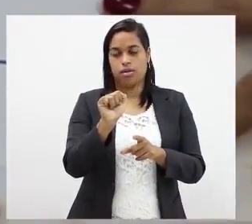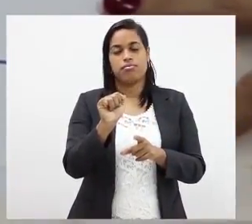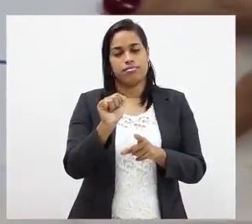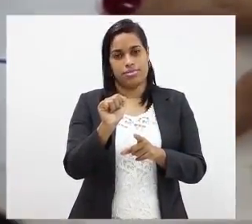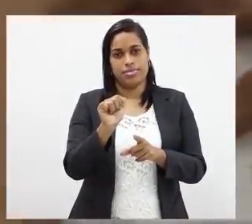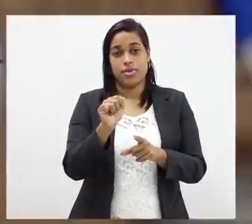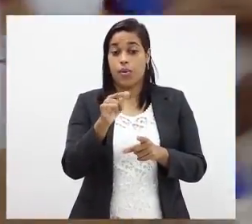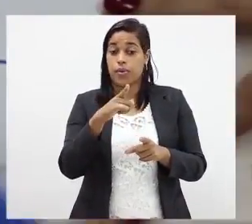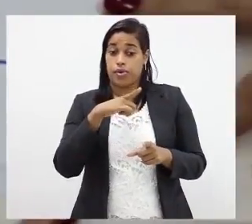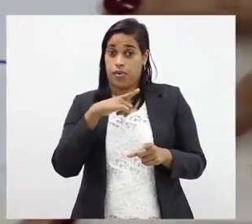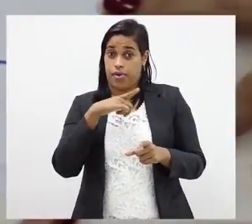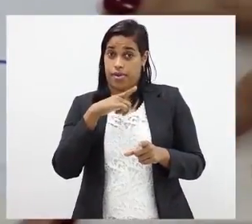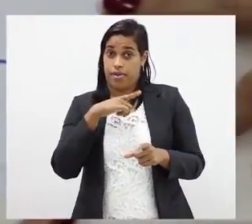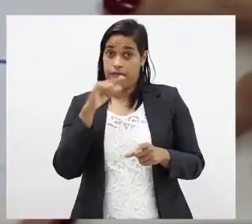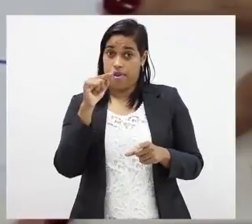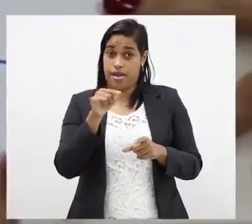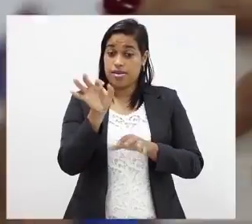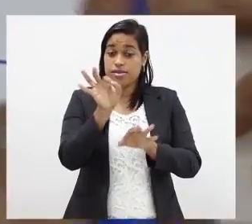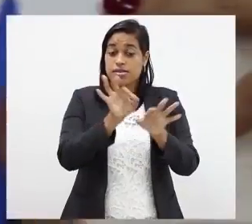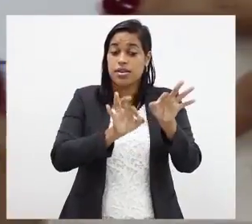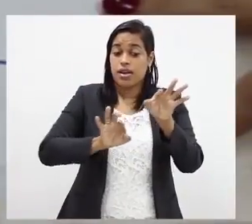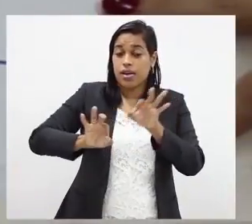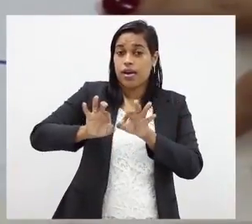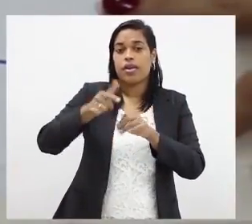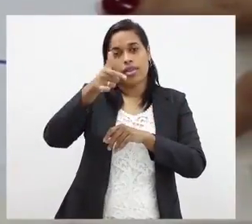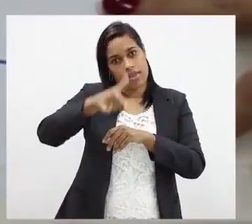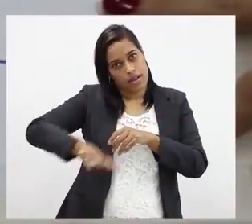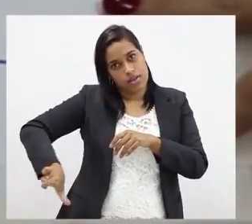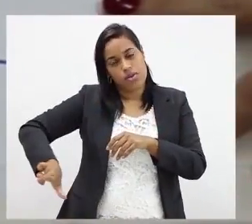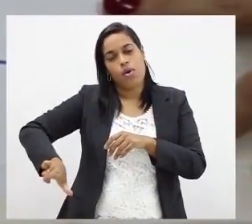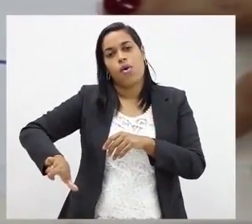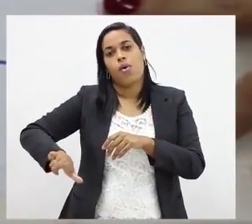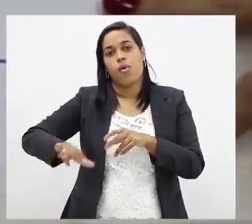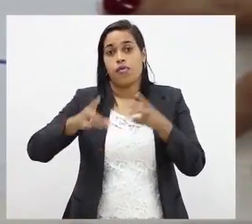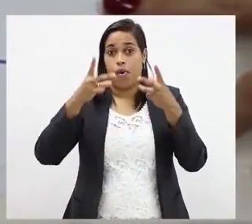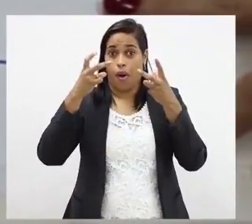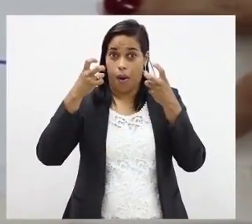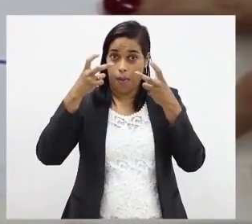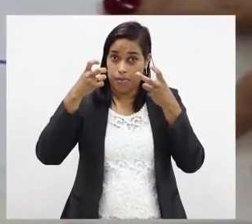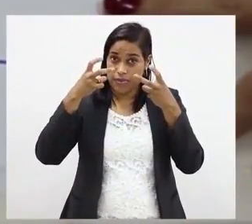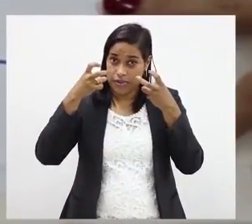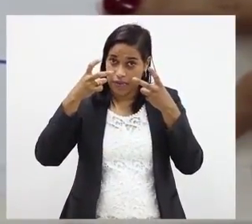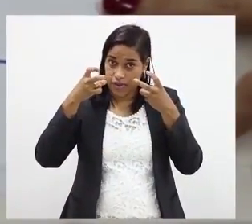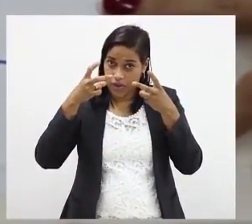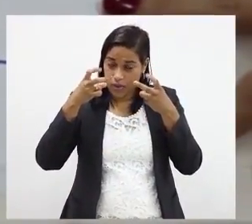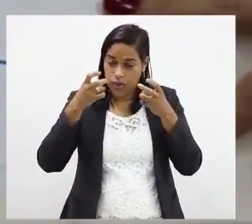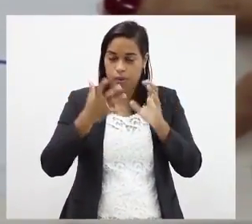E quando eu tiver essa conformação, repetindo, observador